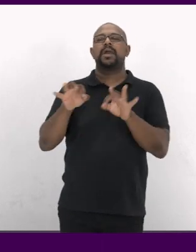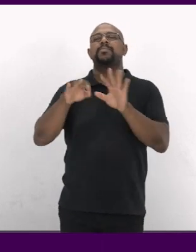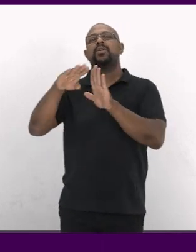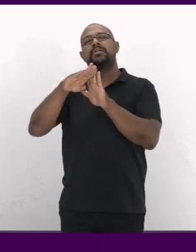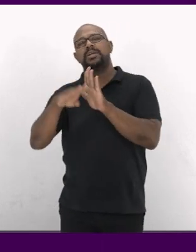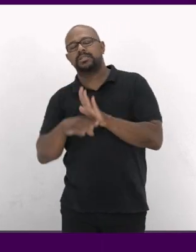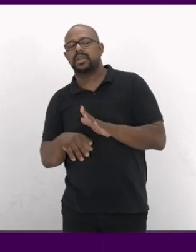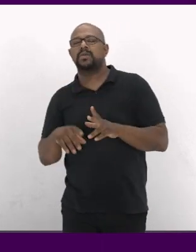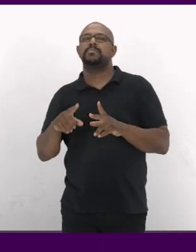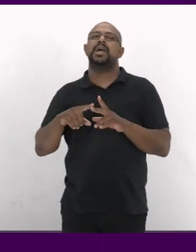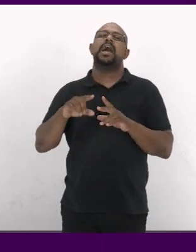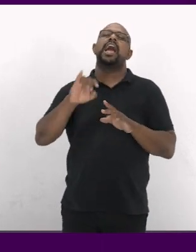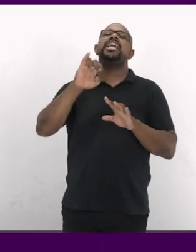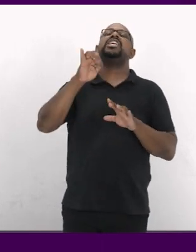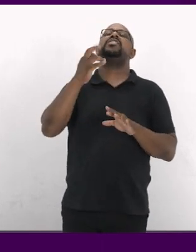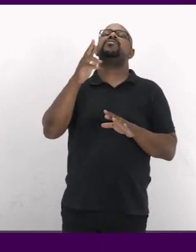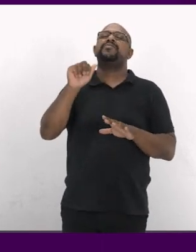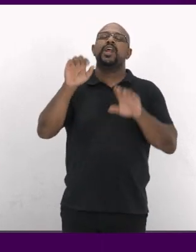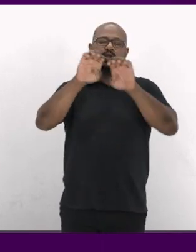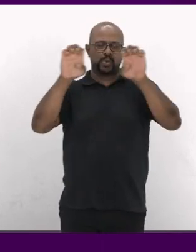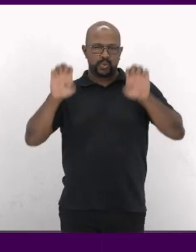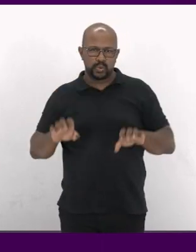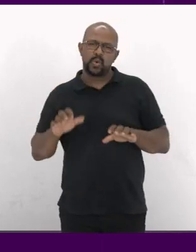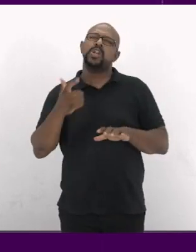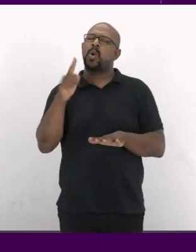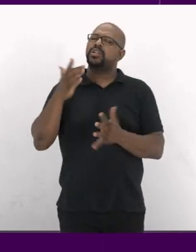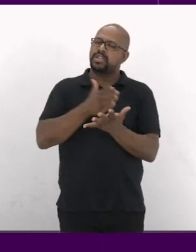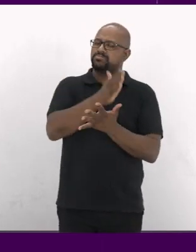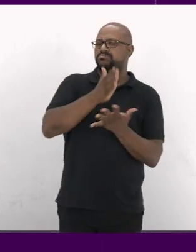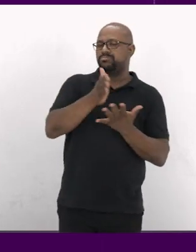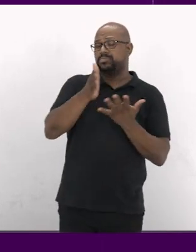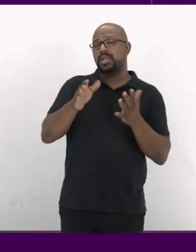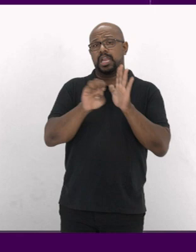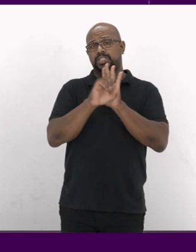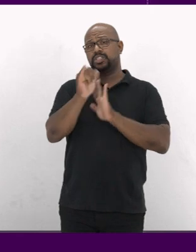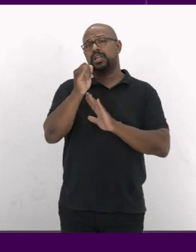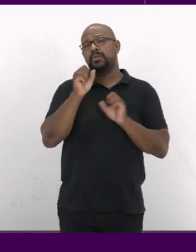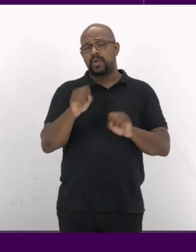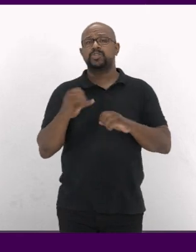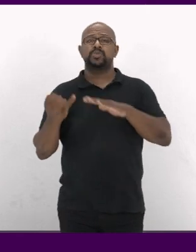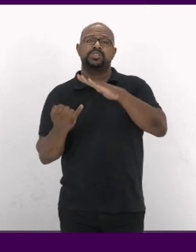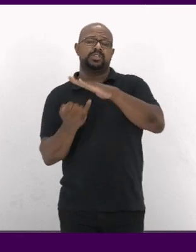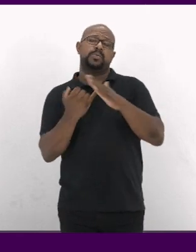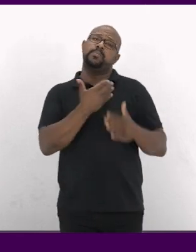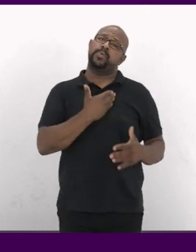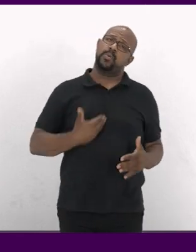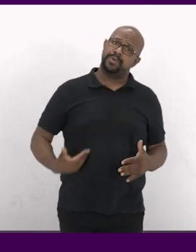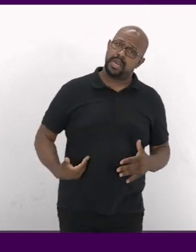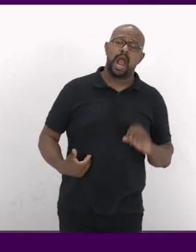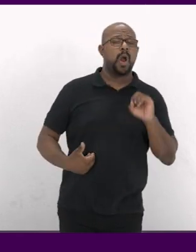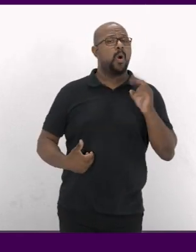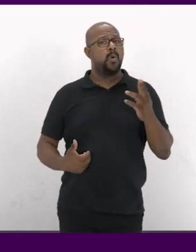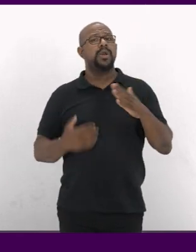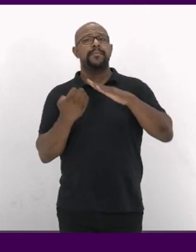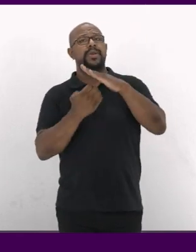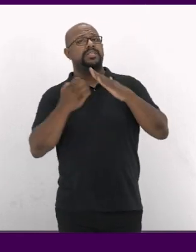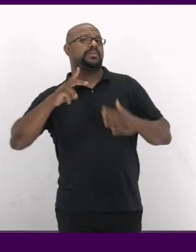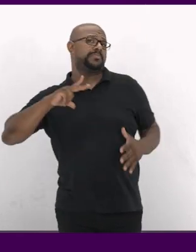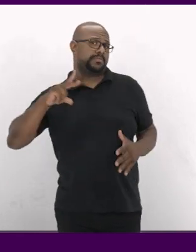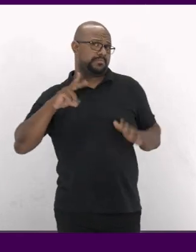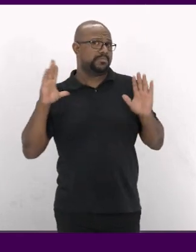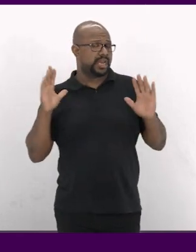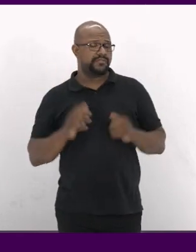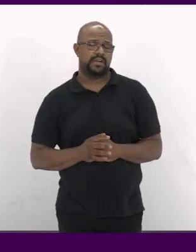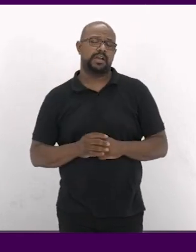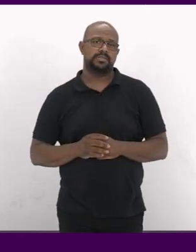para programação, para infraestrutura e outras linhas. E os editais também podem ser lançados por instituições públicas ou